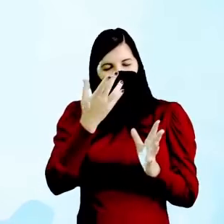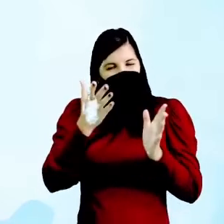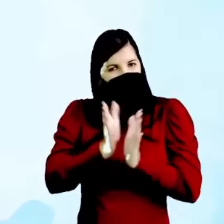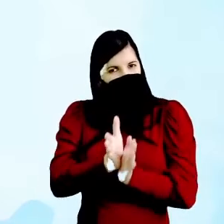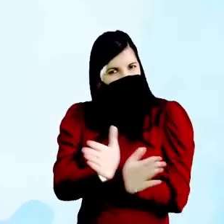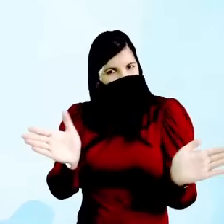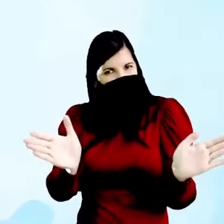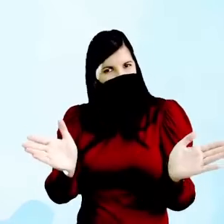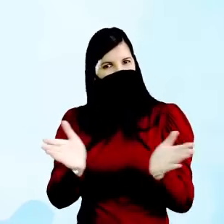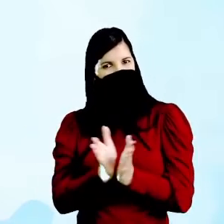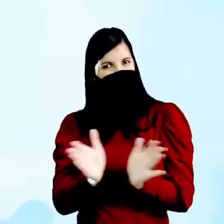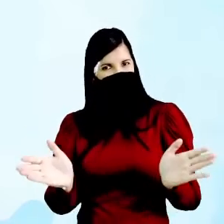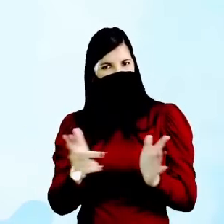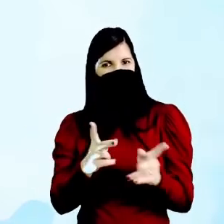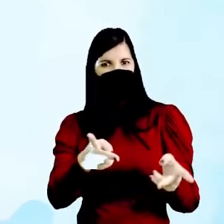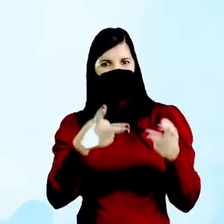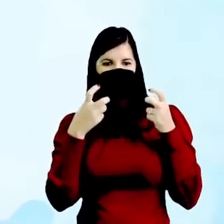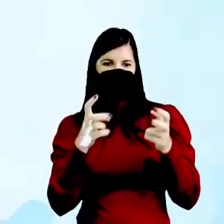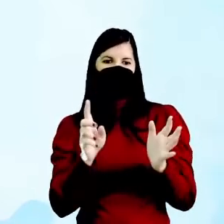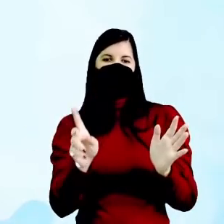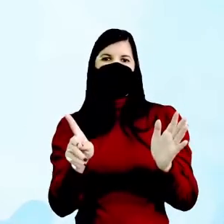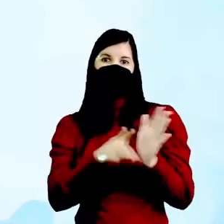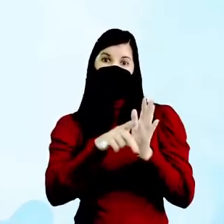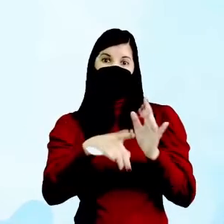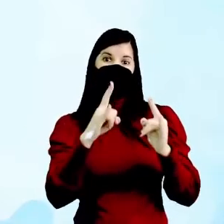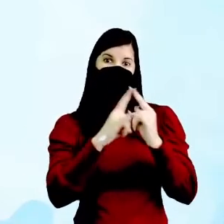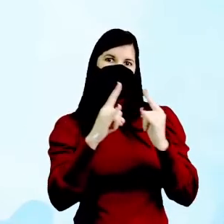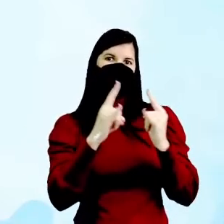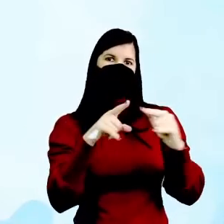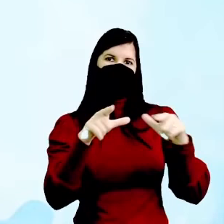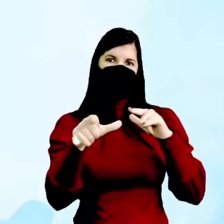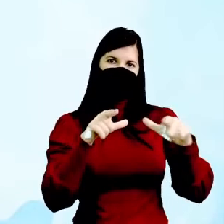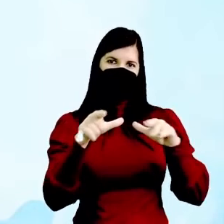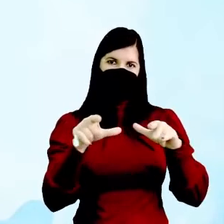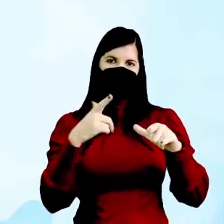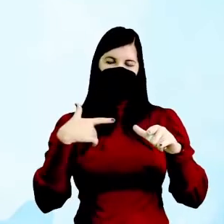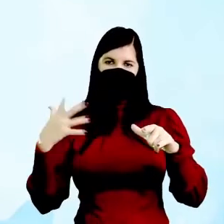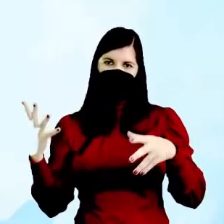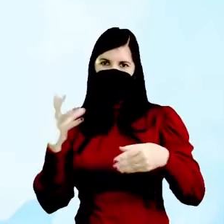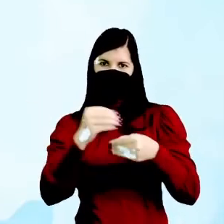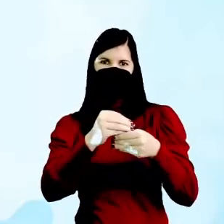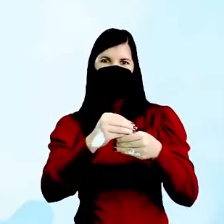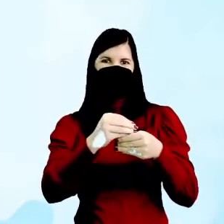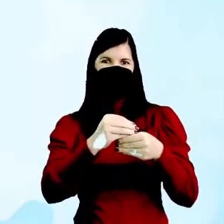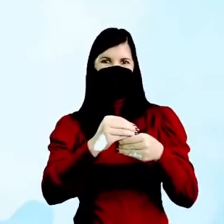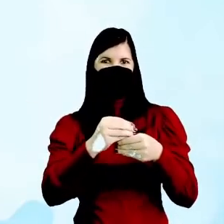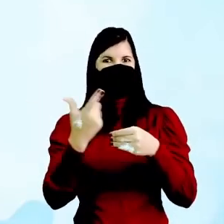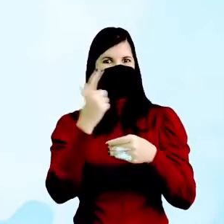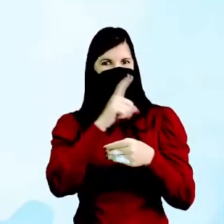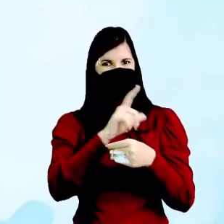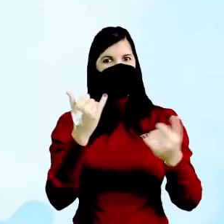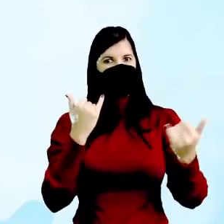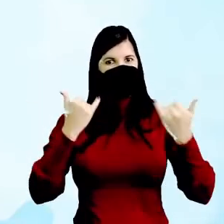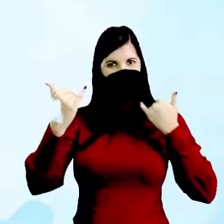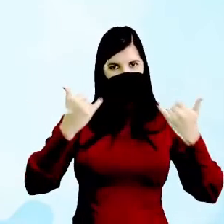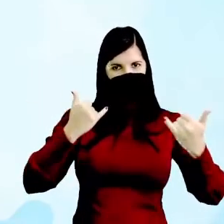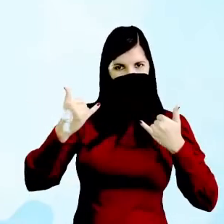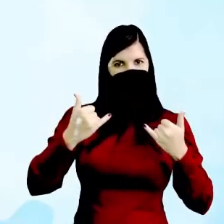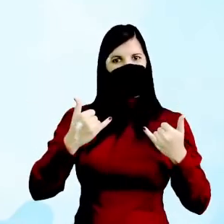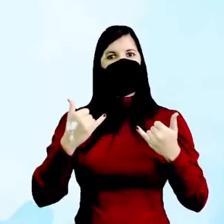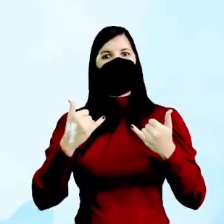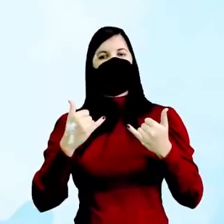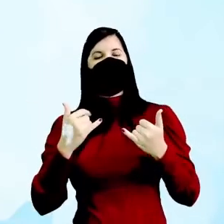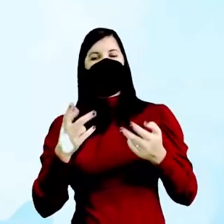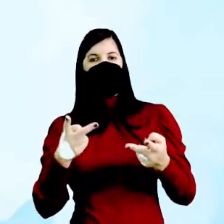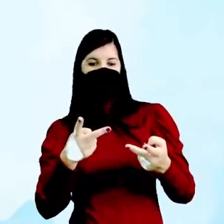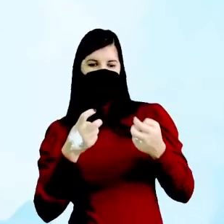que aquela instituição trabalha e o que você pode agregar. Qual vai ser a informação ali que você vai ter, vai ler? Eita, eu